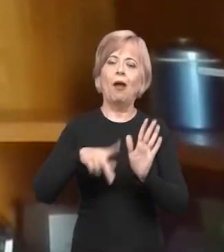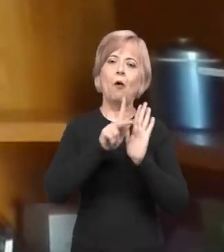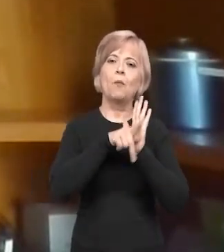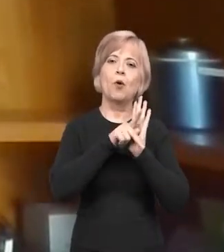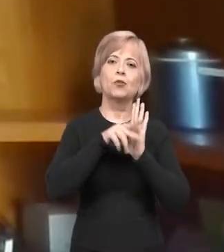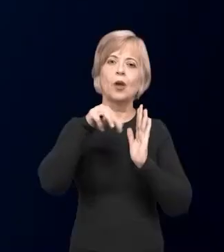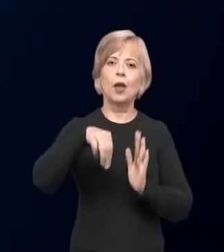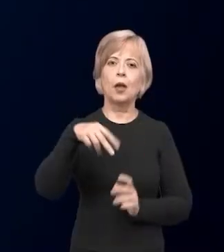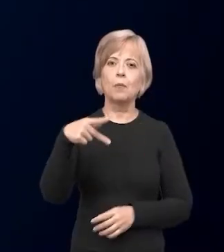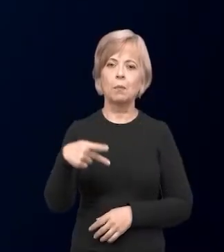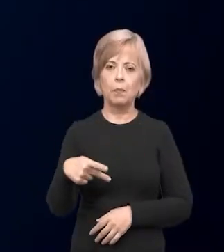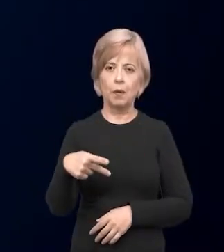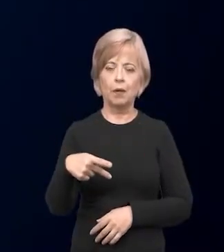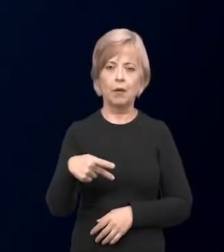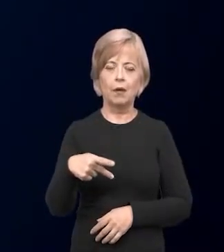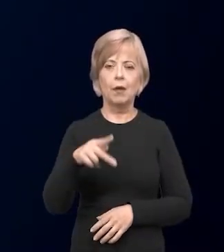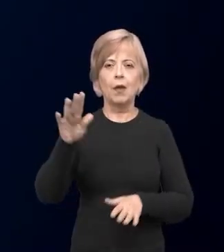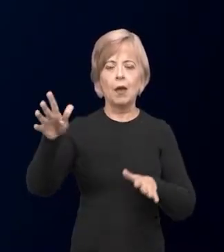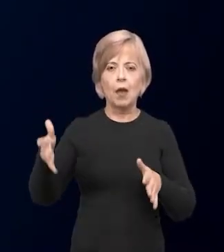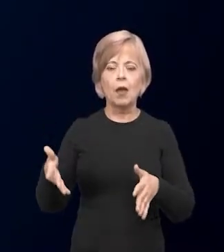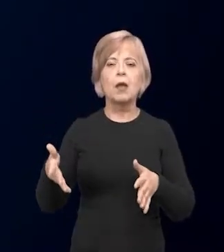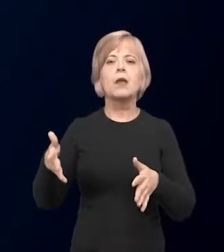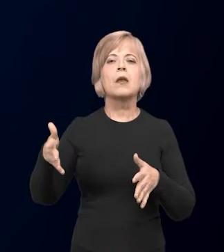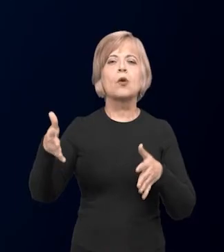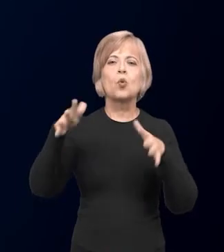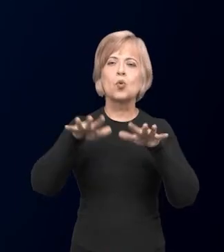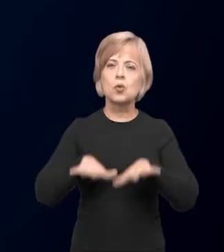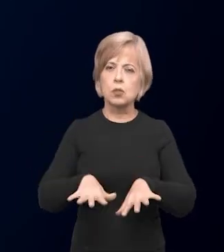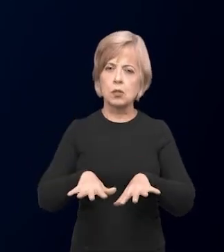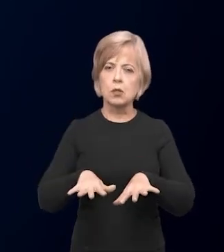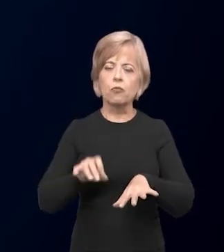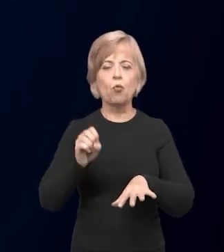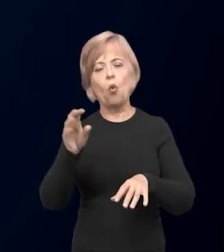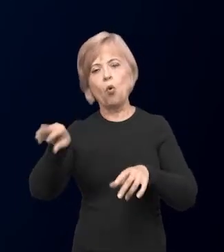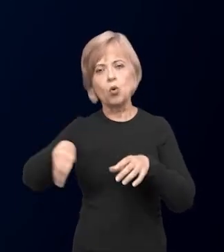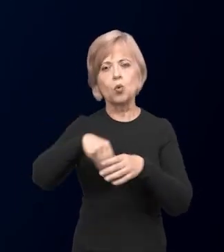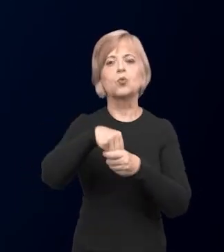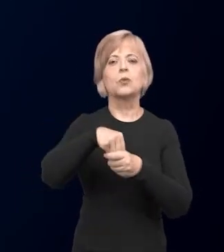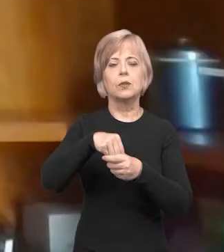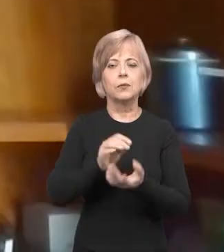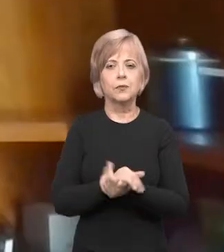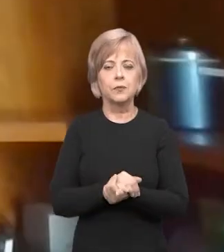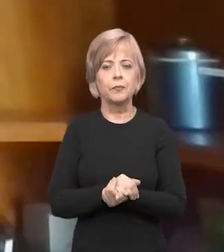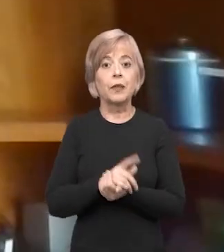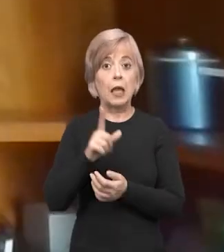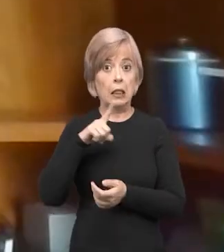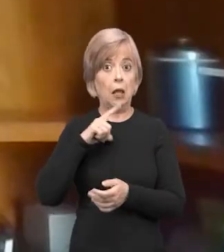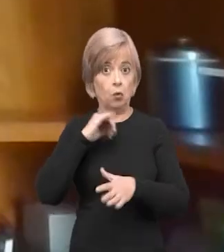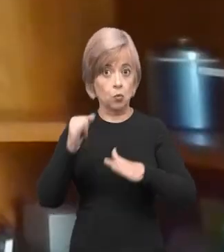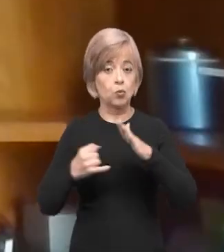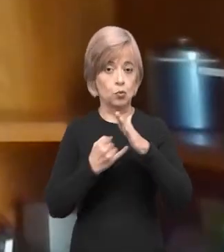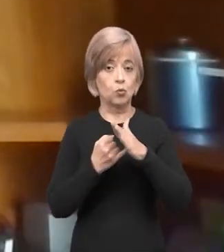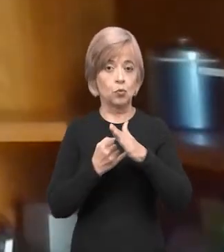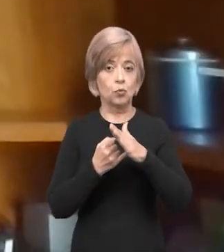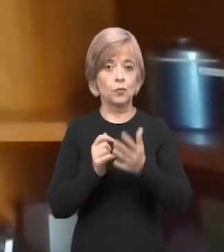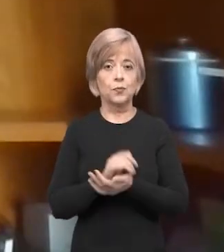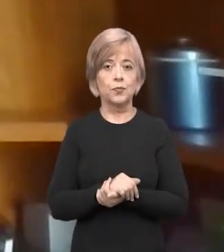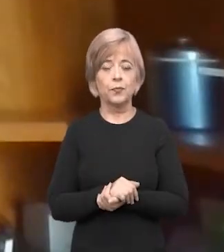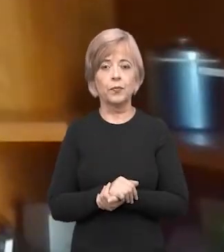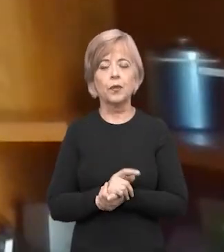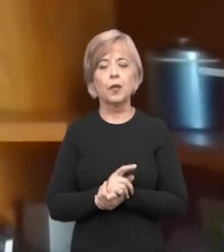o projeto MP Inclusivo, que agora não é nem mais um projeto, ele já virou uma ação institucional. O que